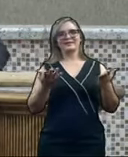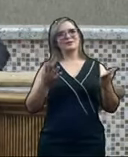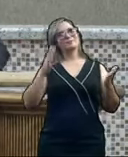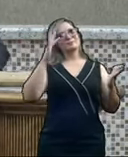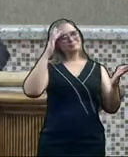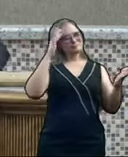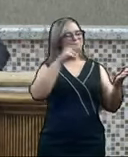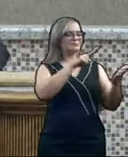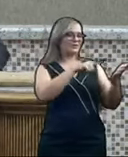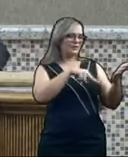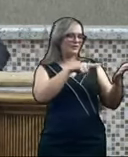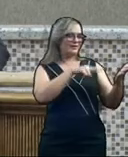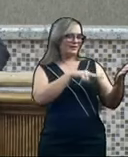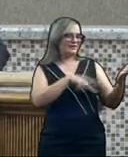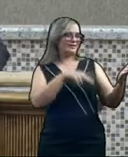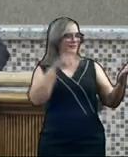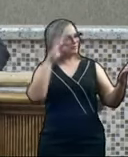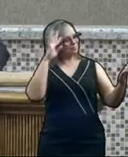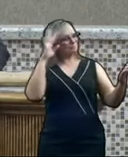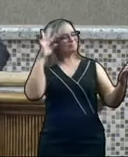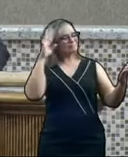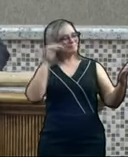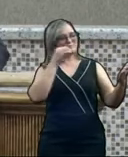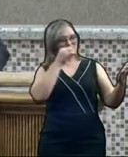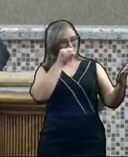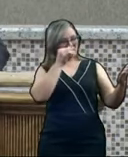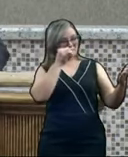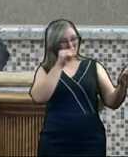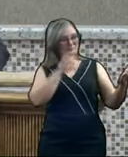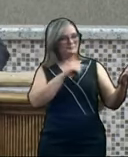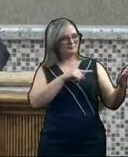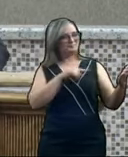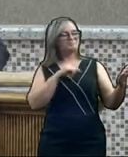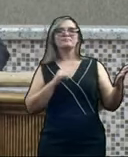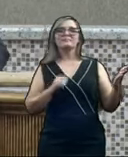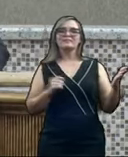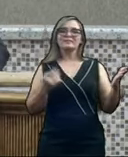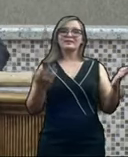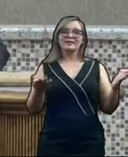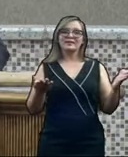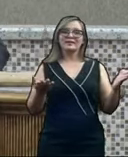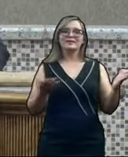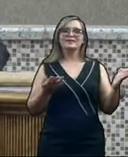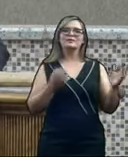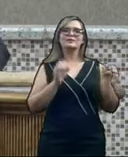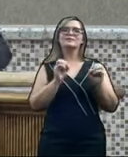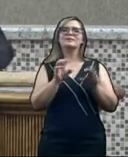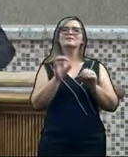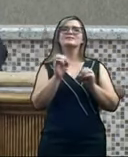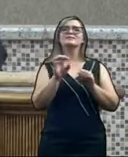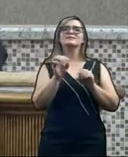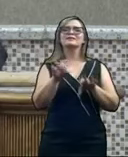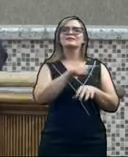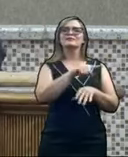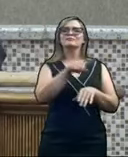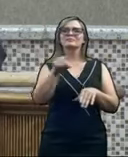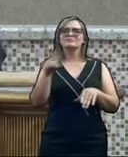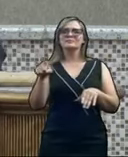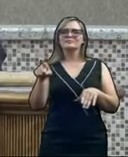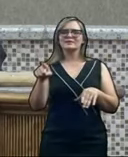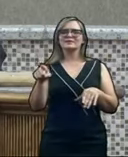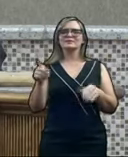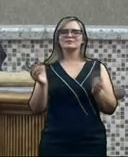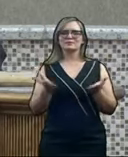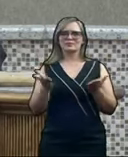pouco conto Eu li essa passagem aqui bom e o que eu quero trazer nessa noite aqui